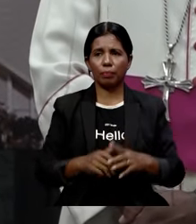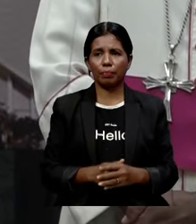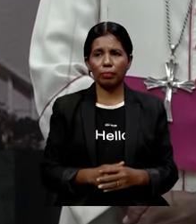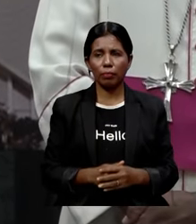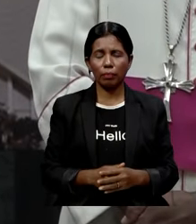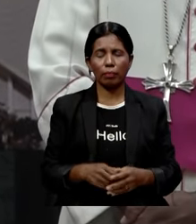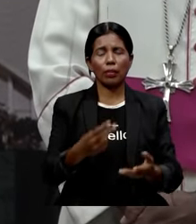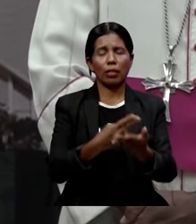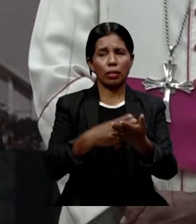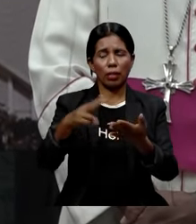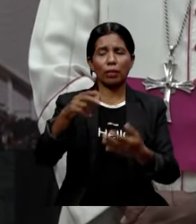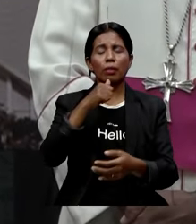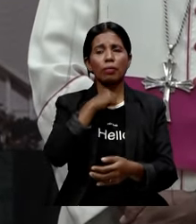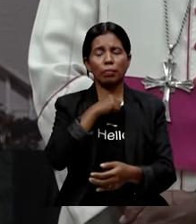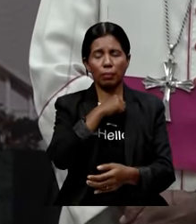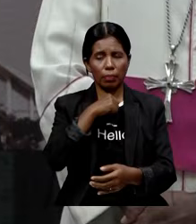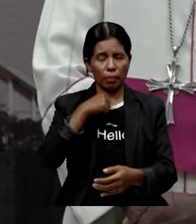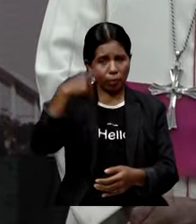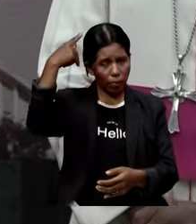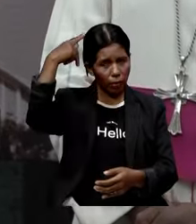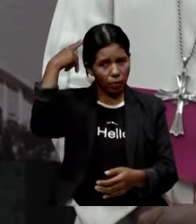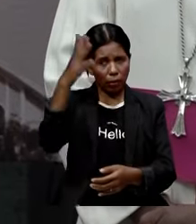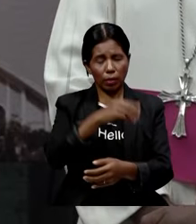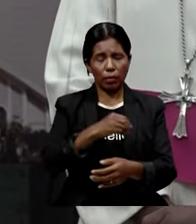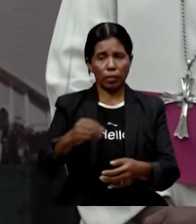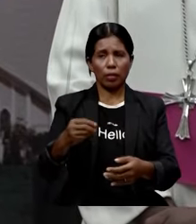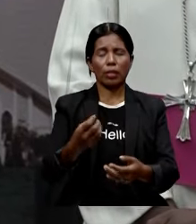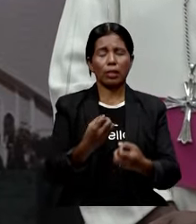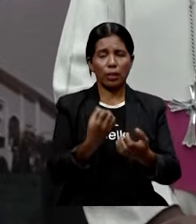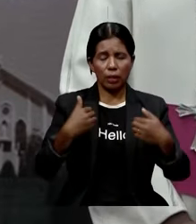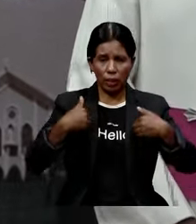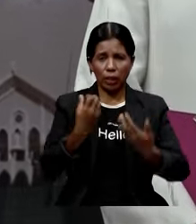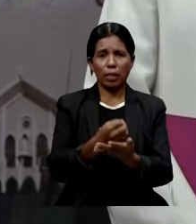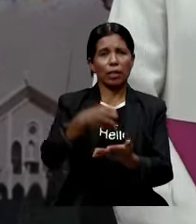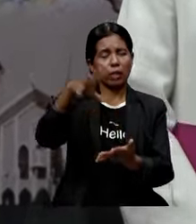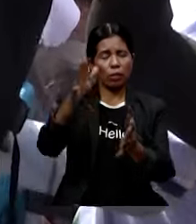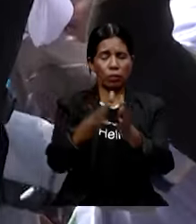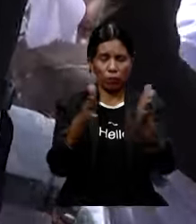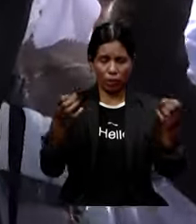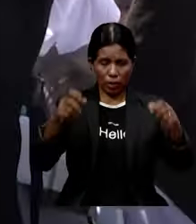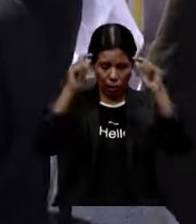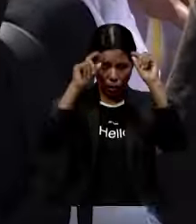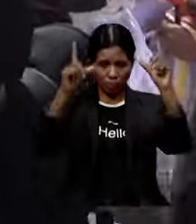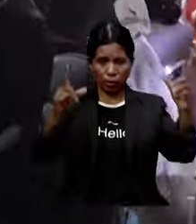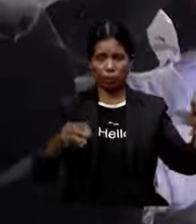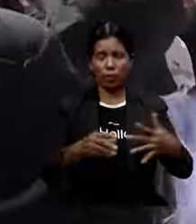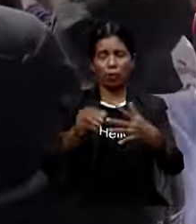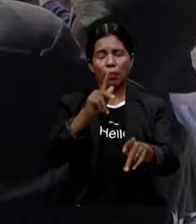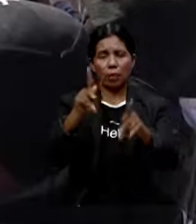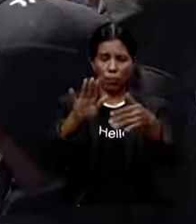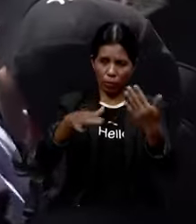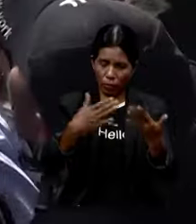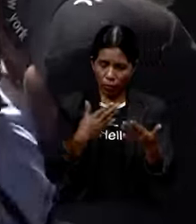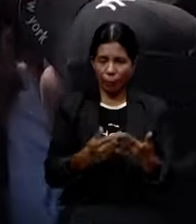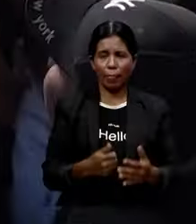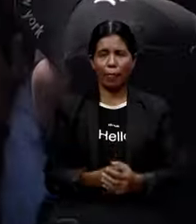santre repti tantas ve riqueza de Timor principalmente o seu po